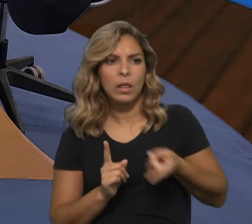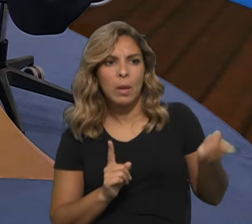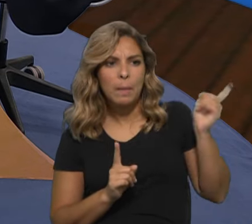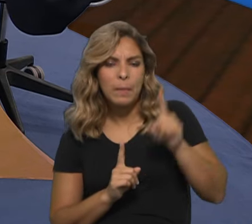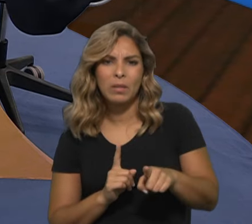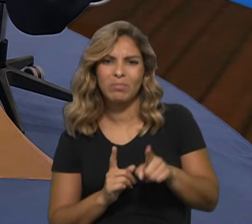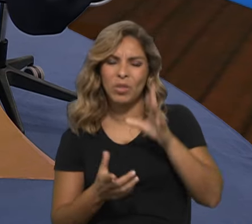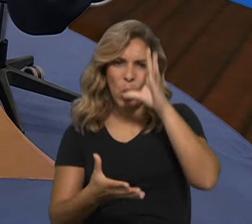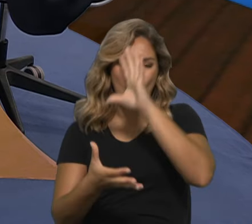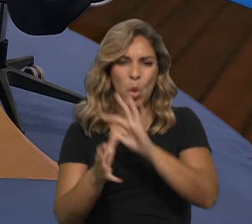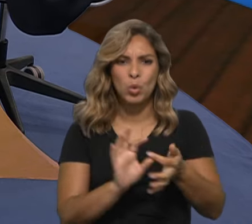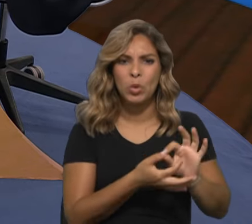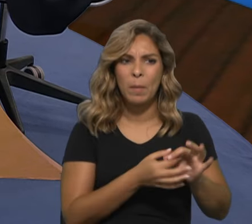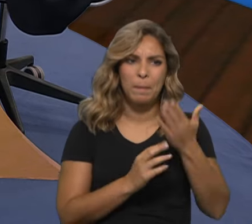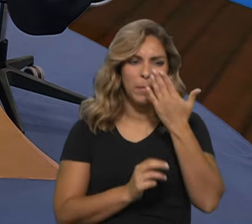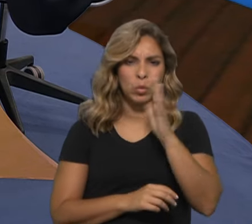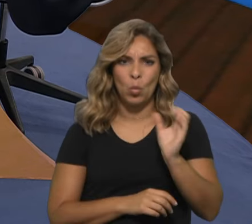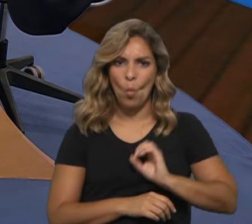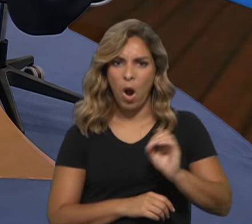desarticulação daquilo que é a estabilidade?